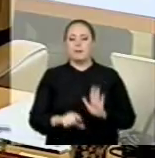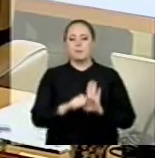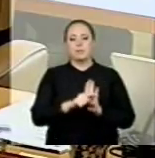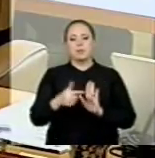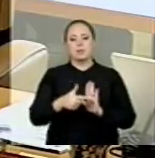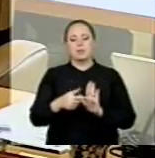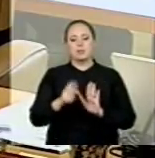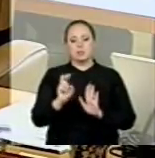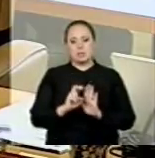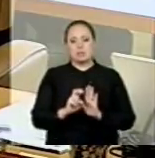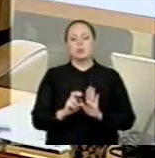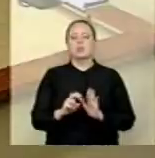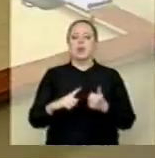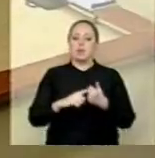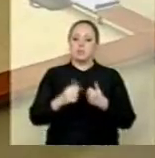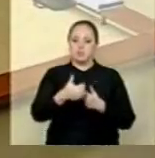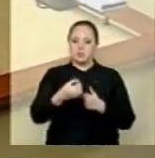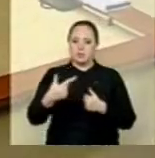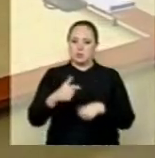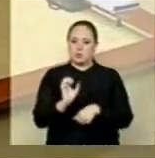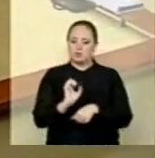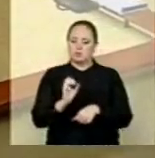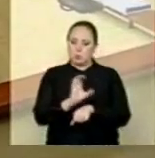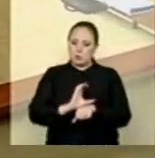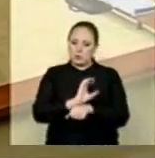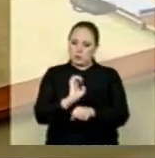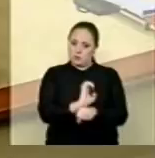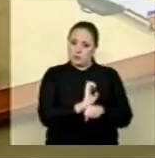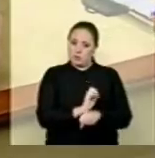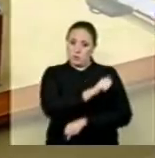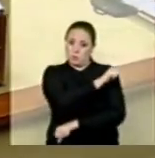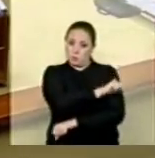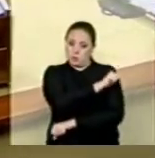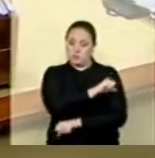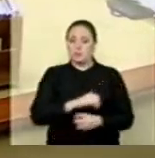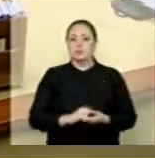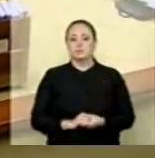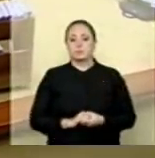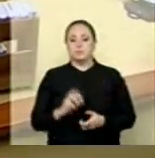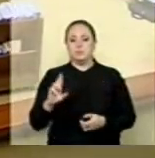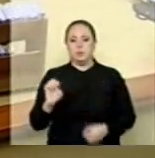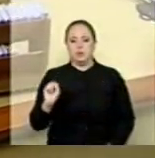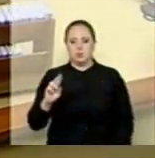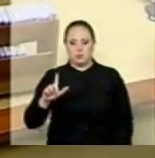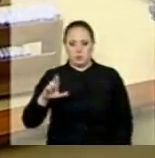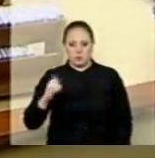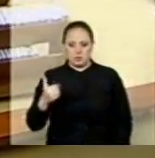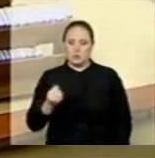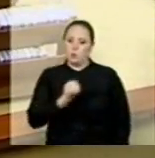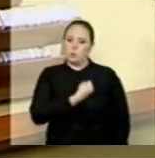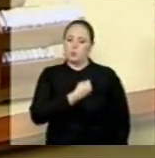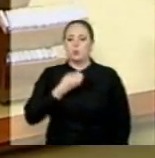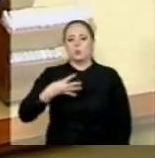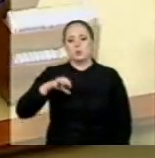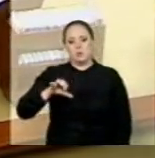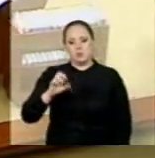artigo 102 da Constituição do Estado do Rio de Janeiro e a resolução é a de número